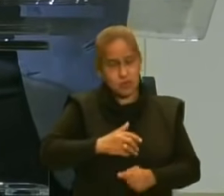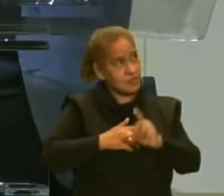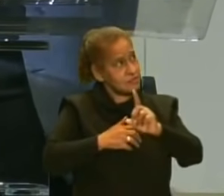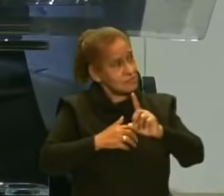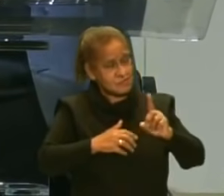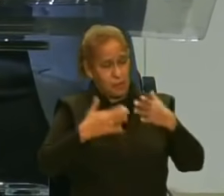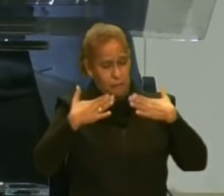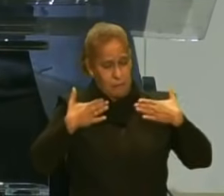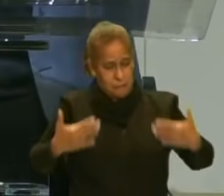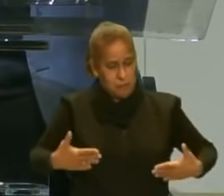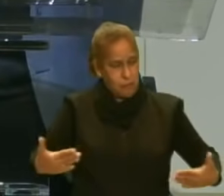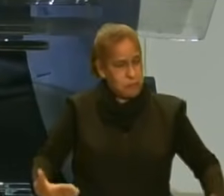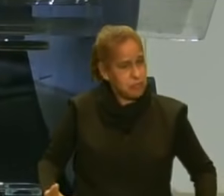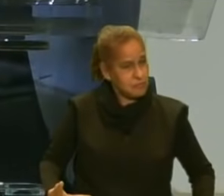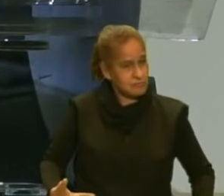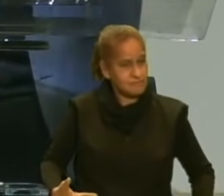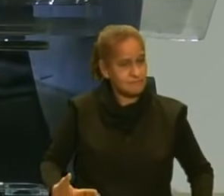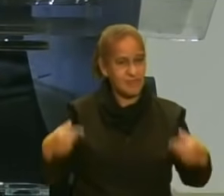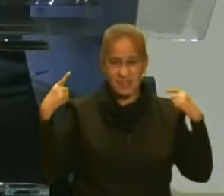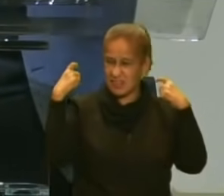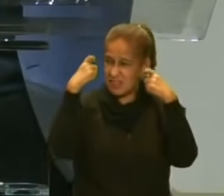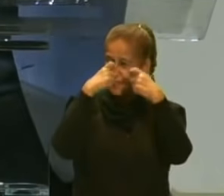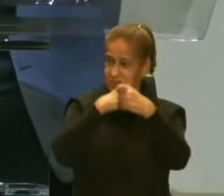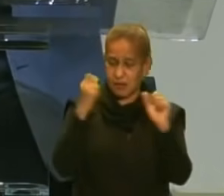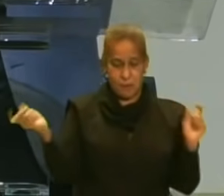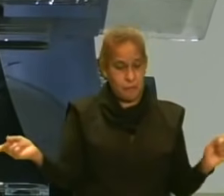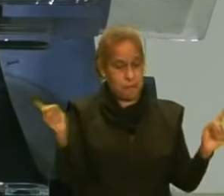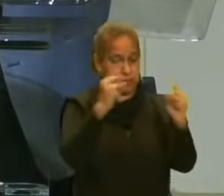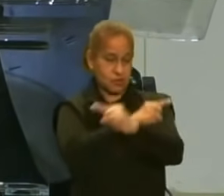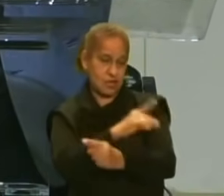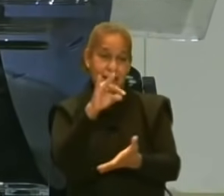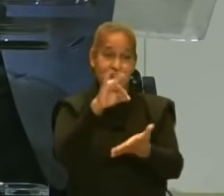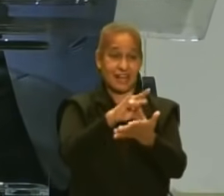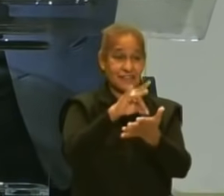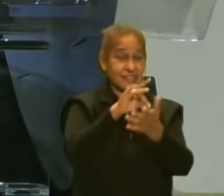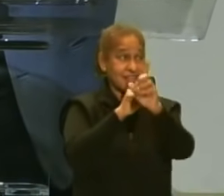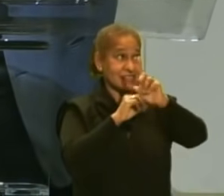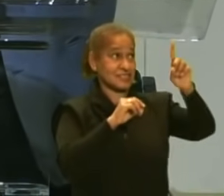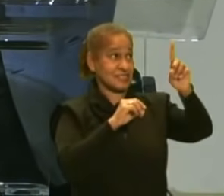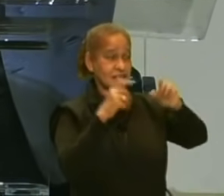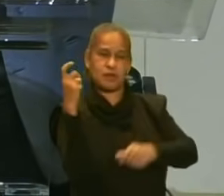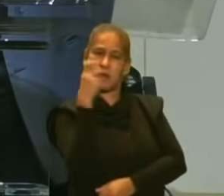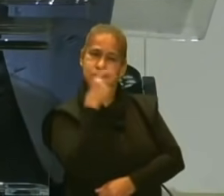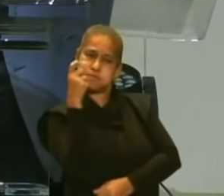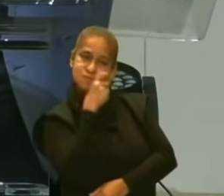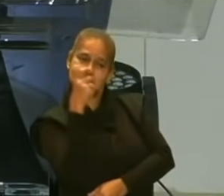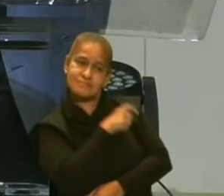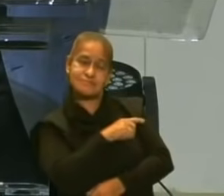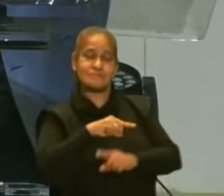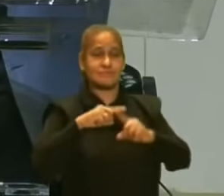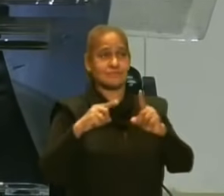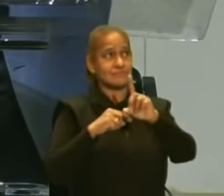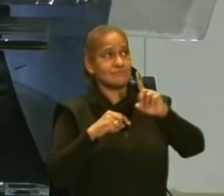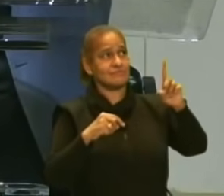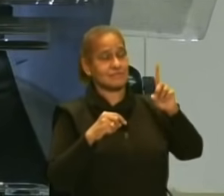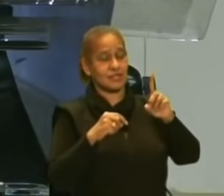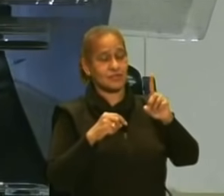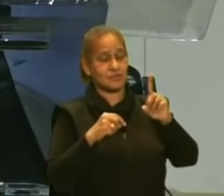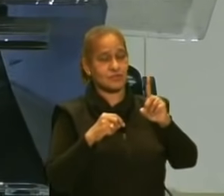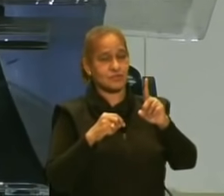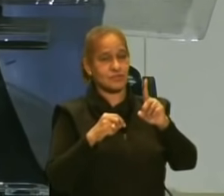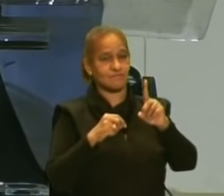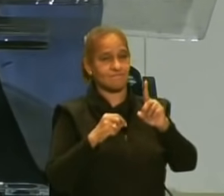próprio corpo. Trocaram a verdade sobre Deus pela mentira, e desse modo adoraram e